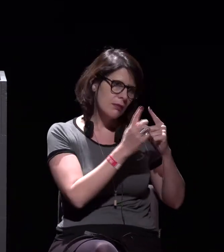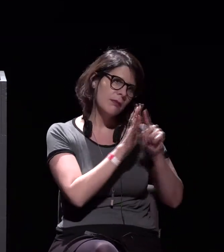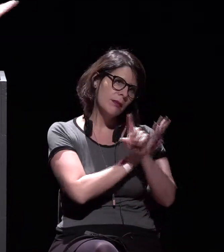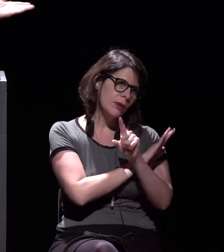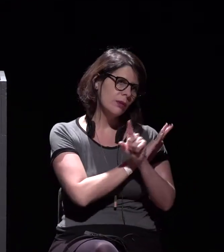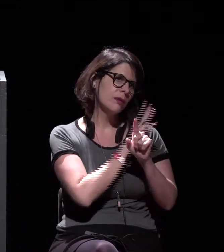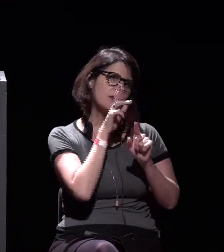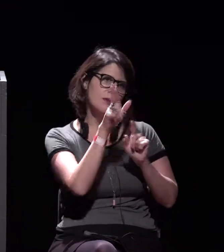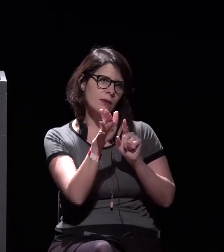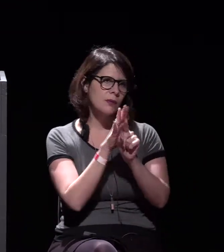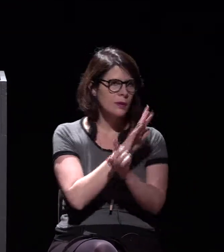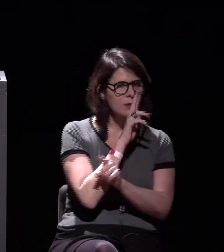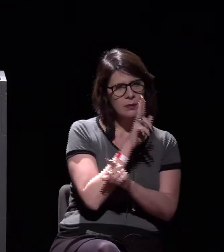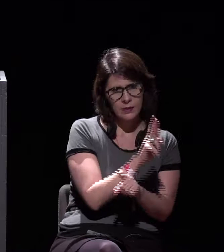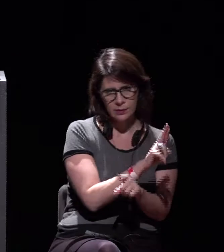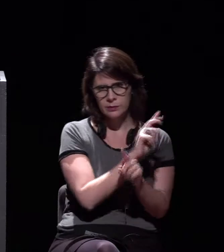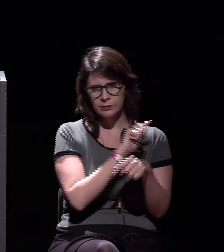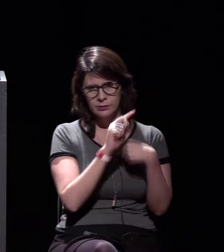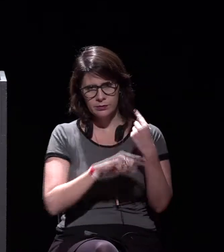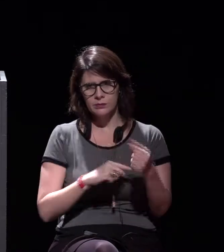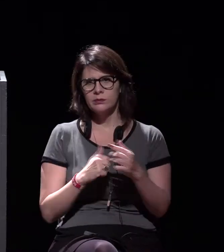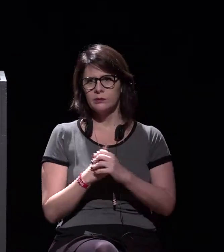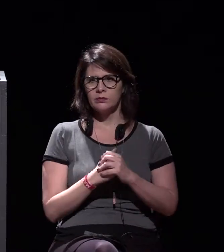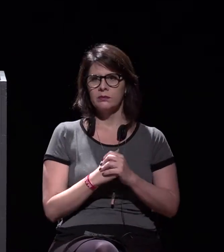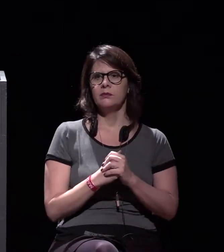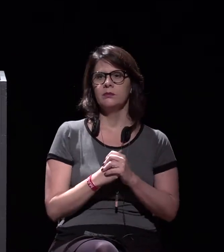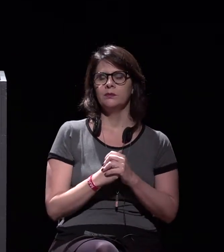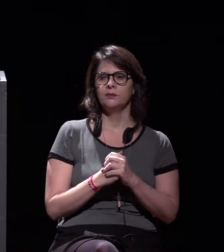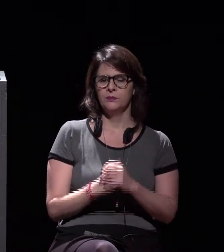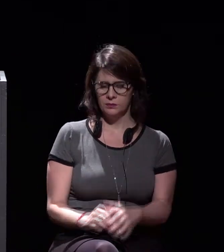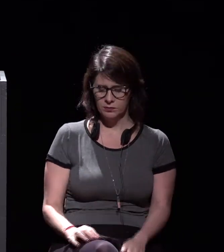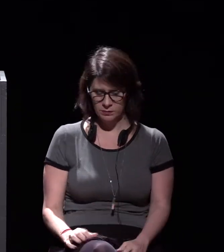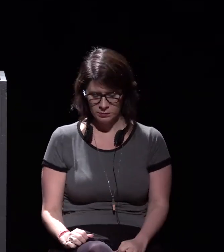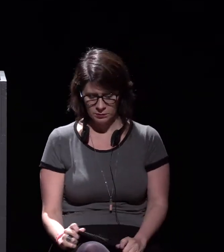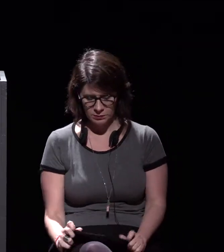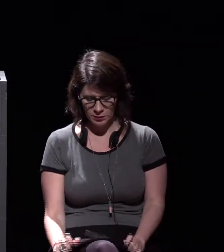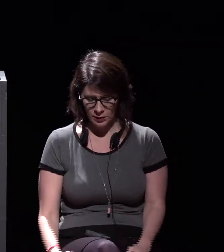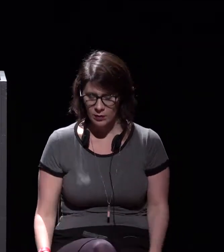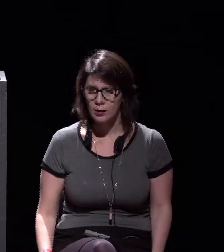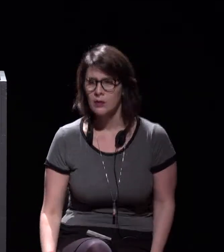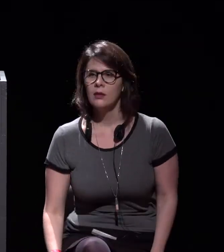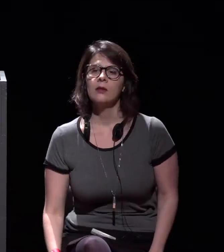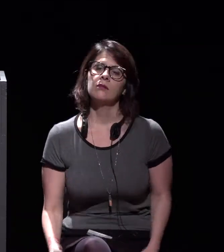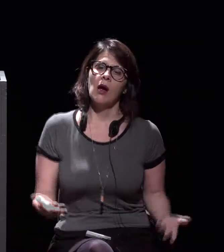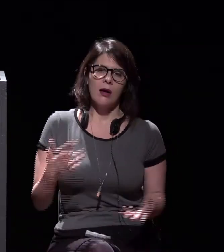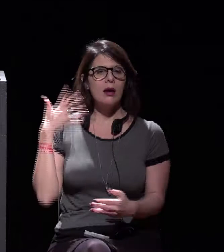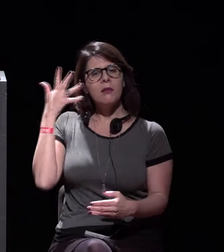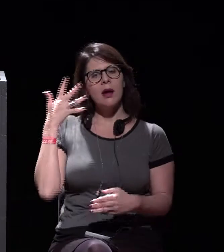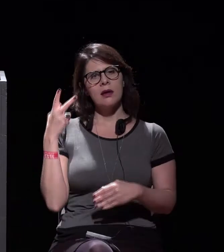responder a todas as perguntas junto com as palestrantes. Bom, vou apresentar então a nossa